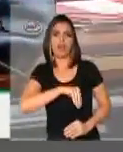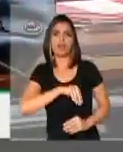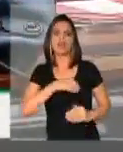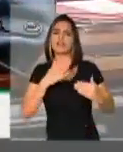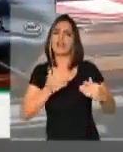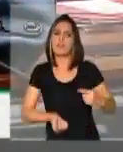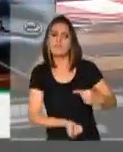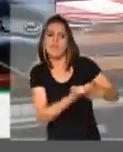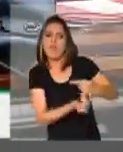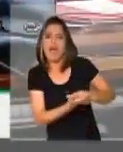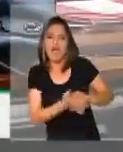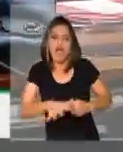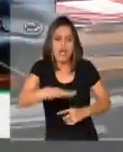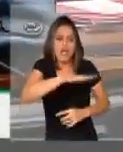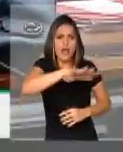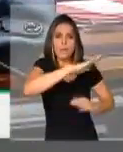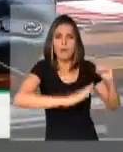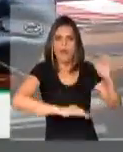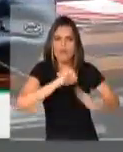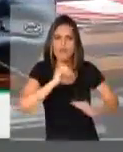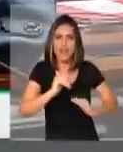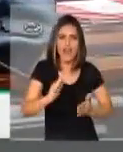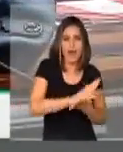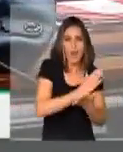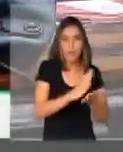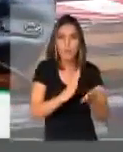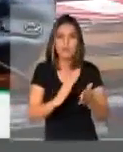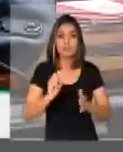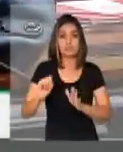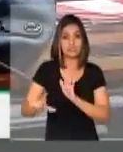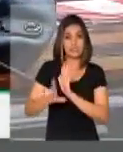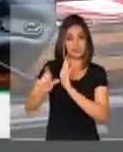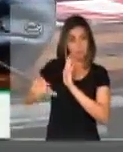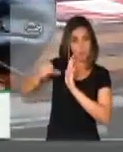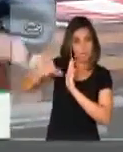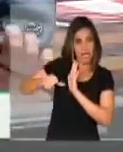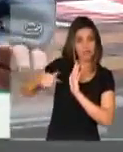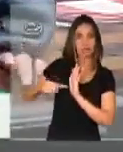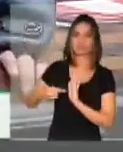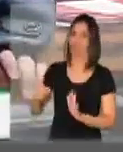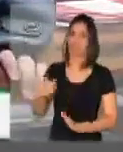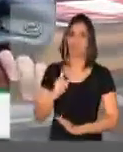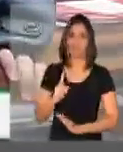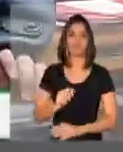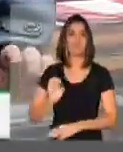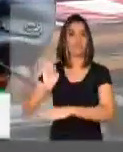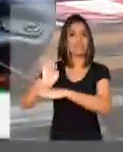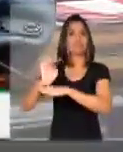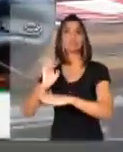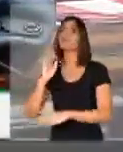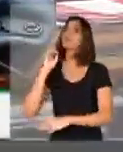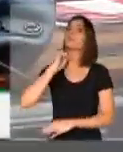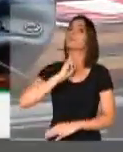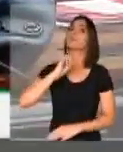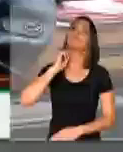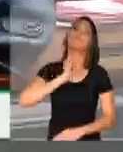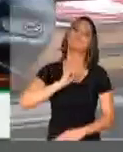privilegia alguns segmentos com a reforma da Previdência. Em Minas Gerais,